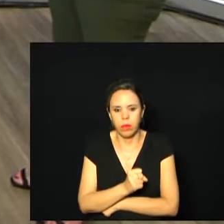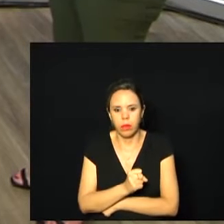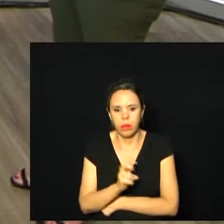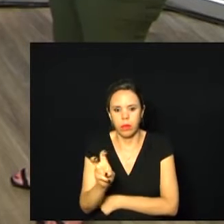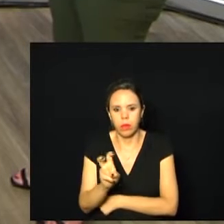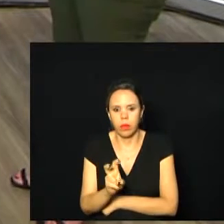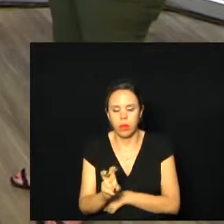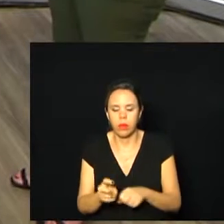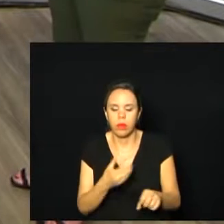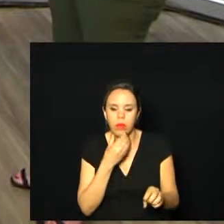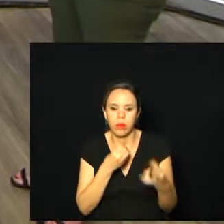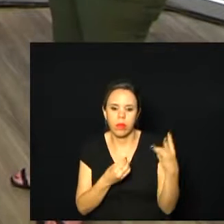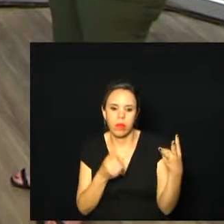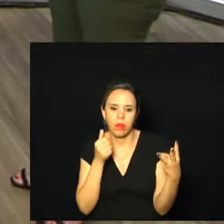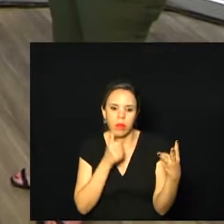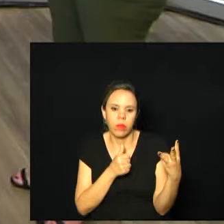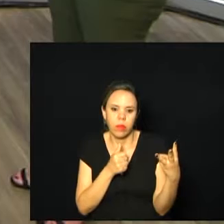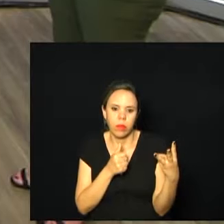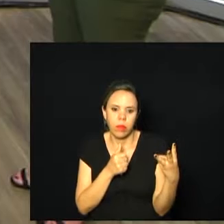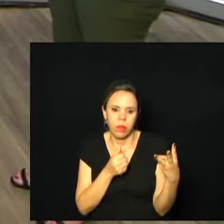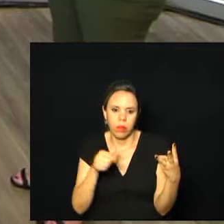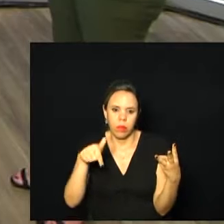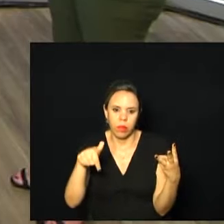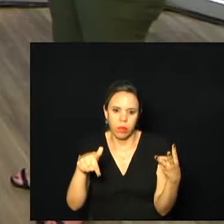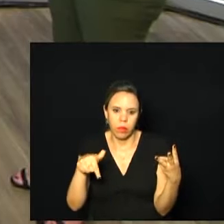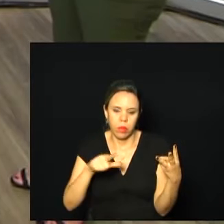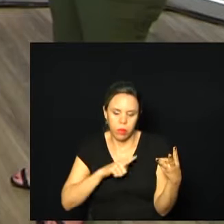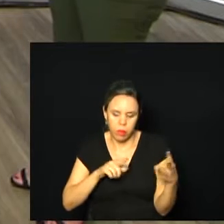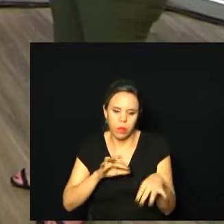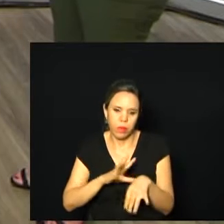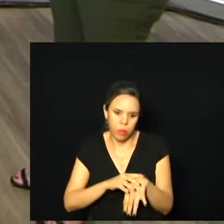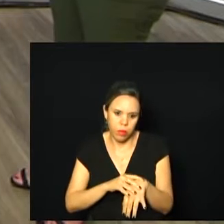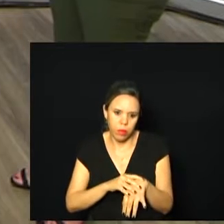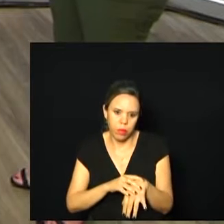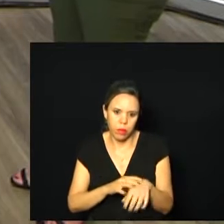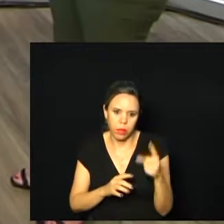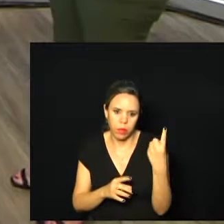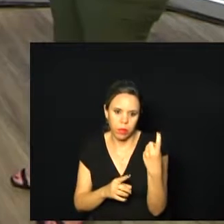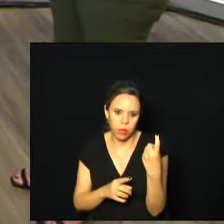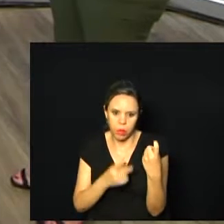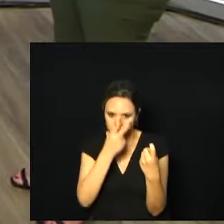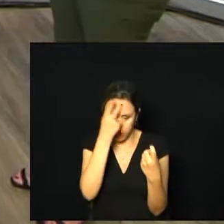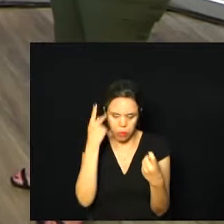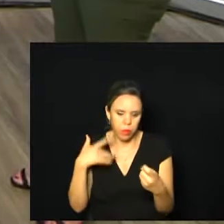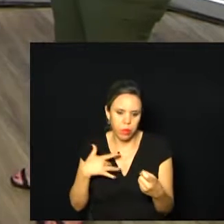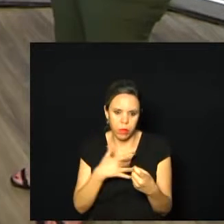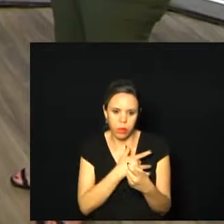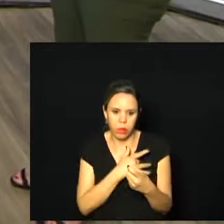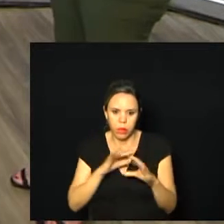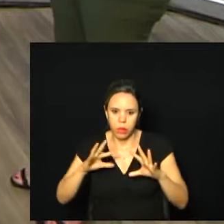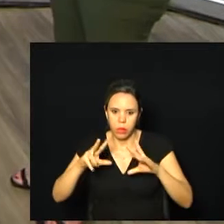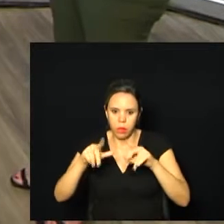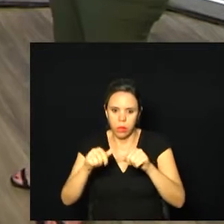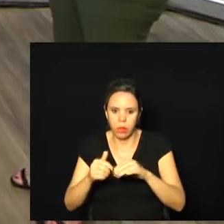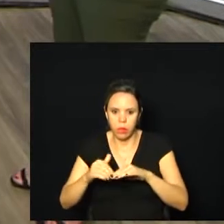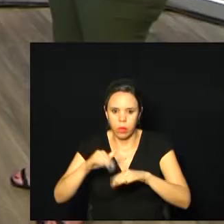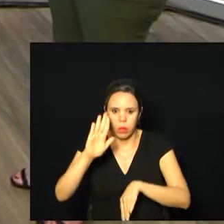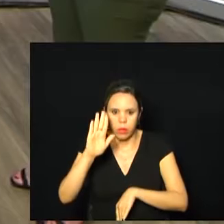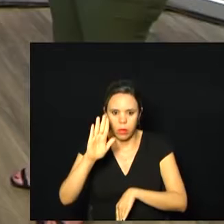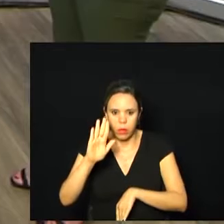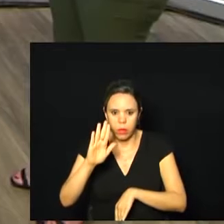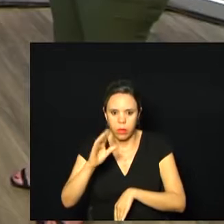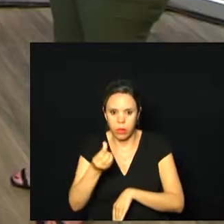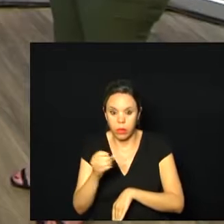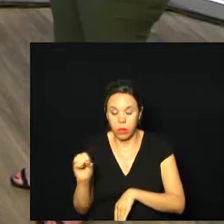5 homens e 3 mulheres, 7 tinham comorbidades, uma pessoa era saudável, todos acima